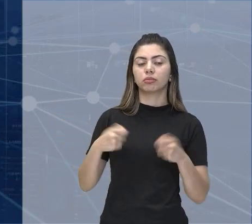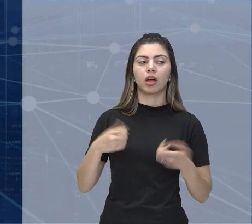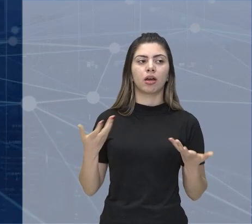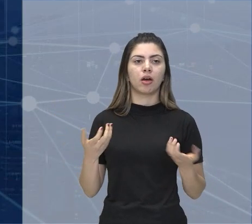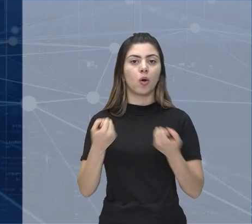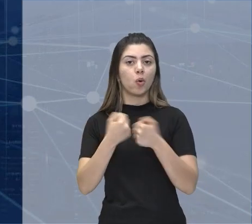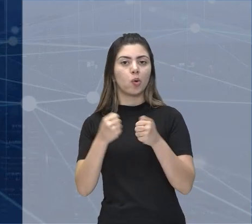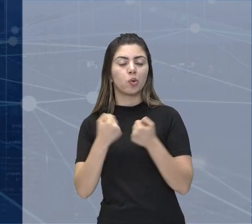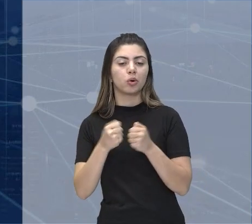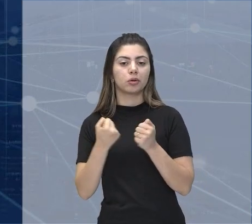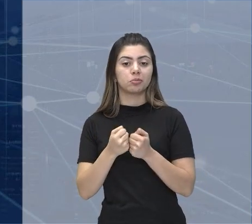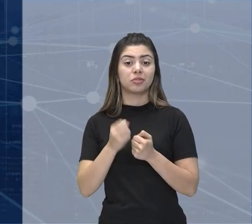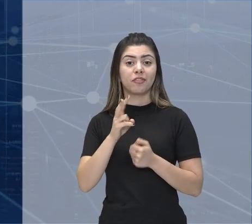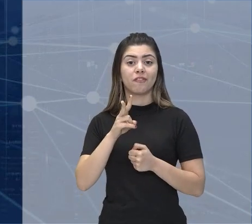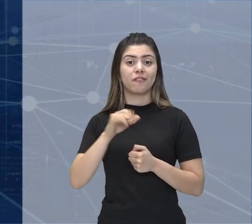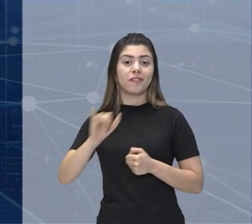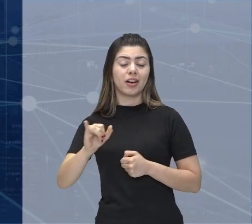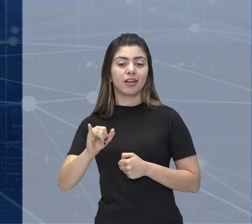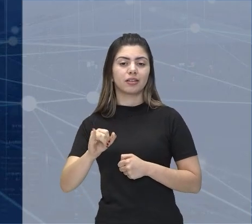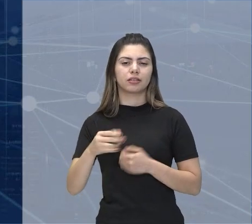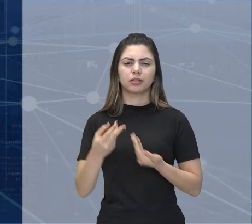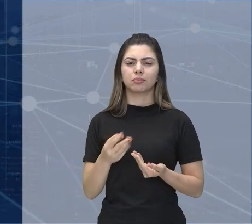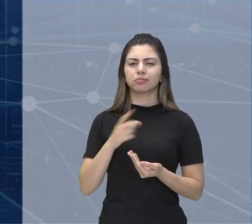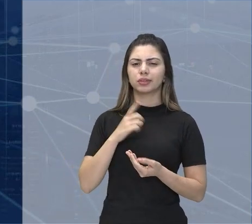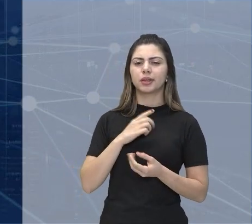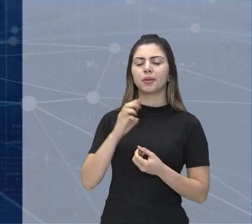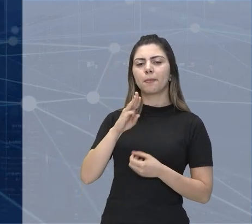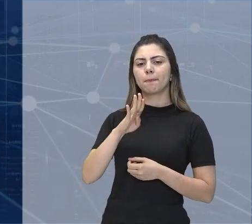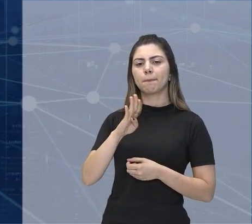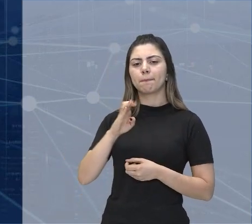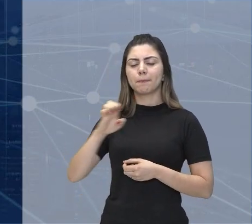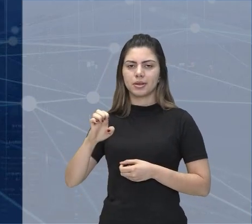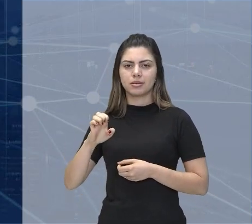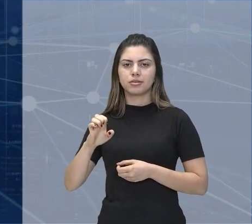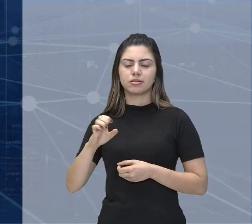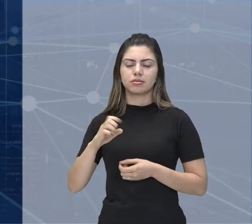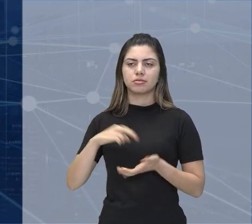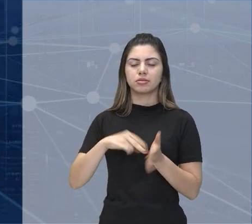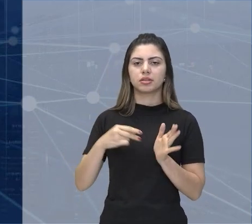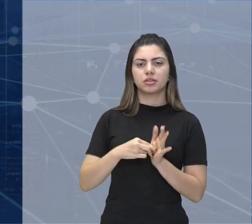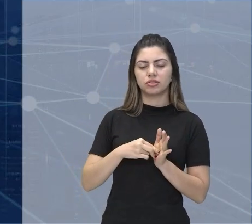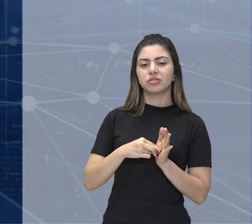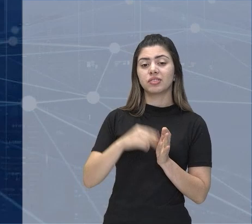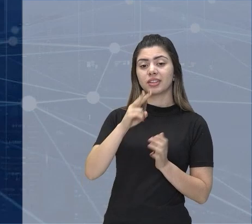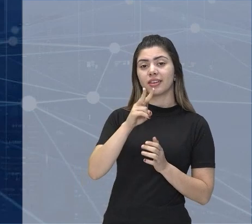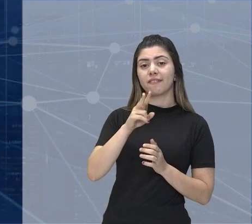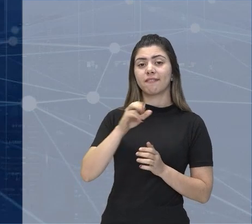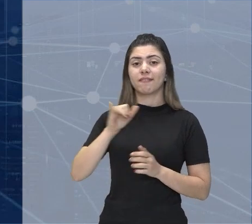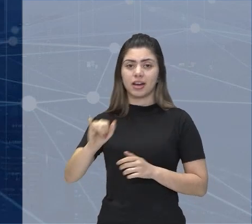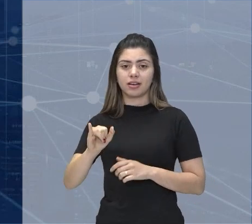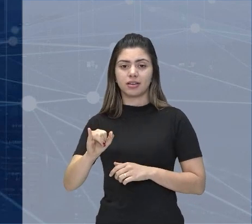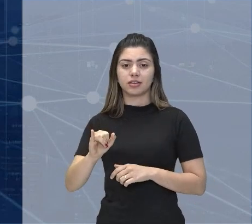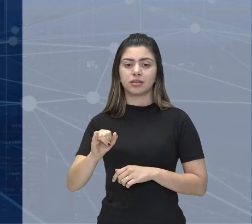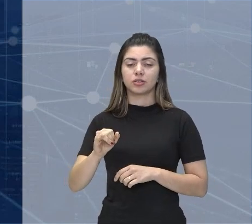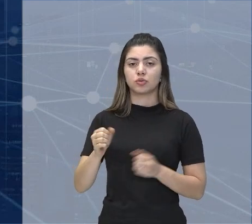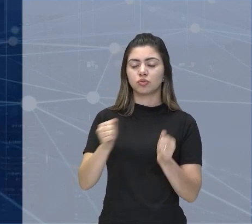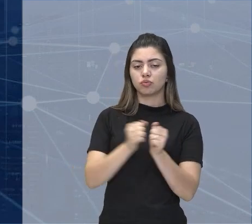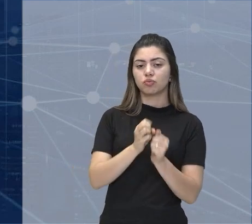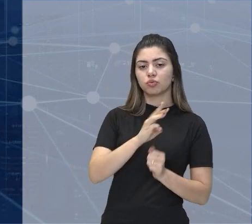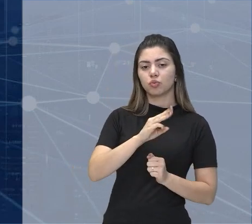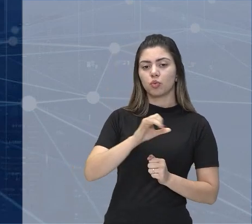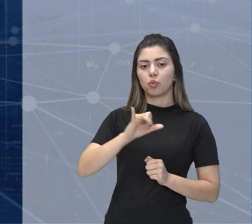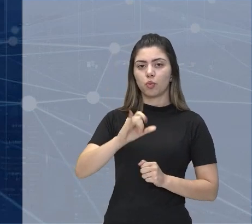be significa ser ou estar, se eu coloco o will antes dele, quer dizer que ele será integrado,